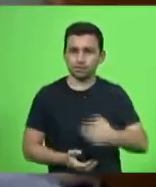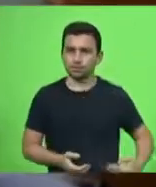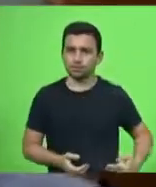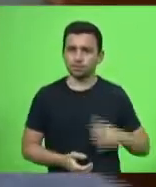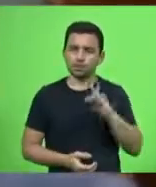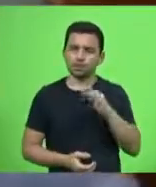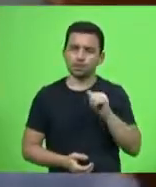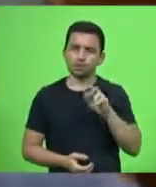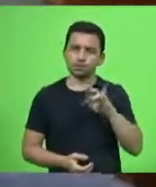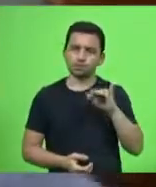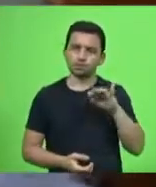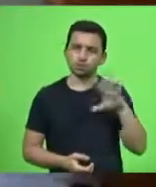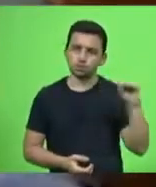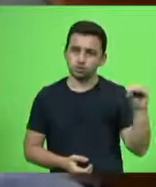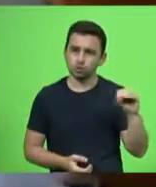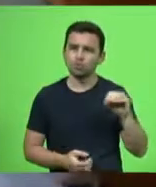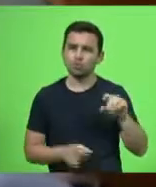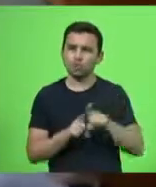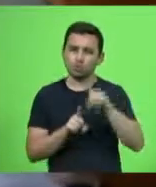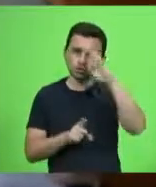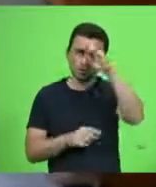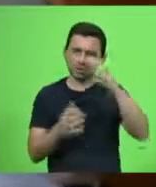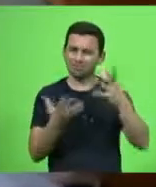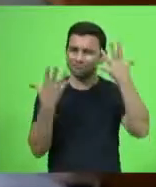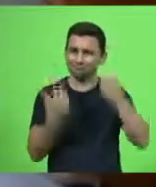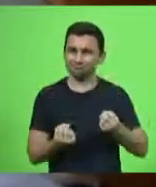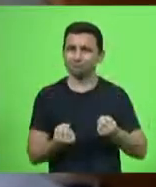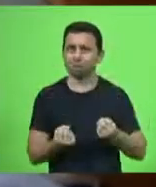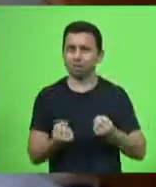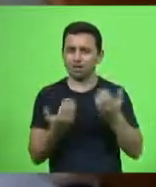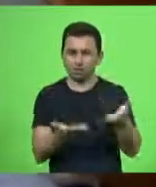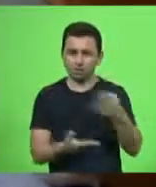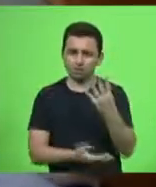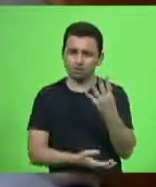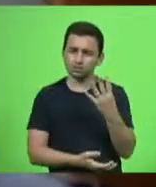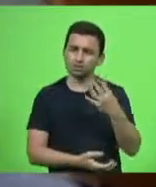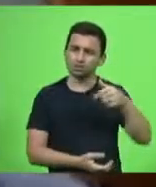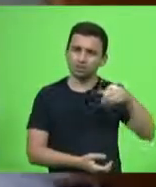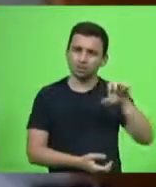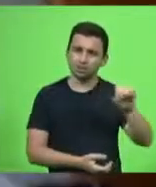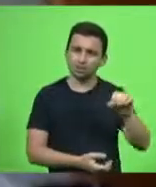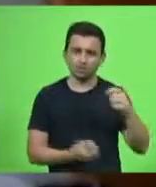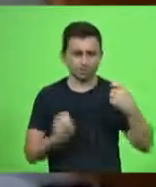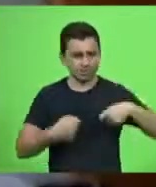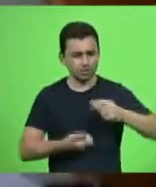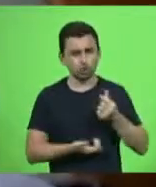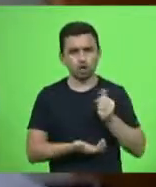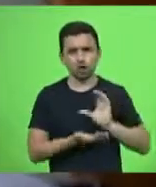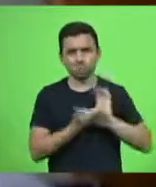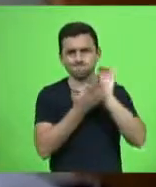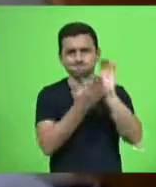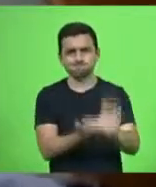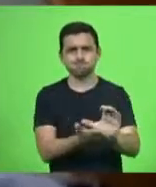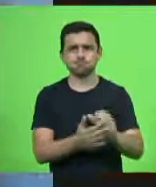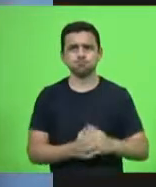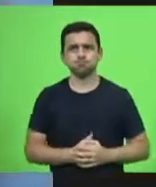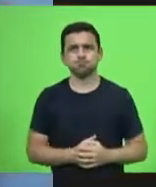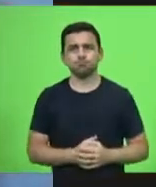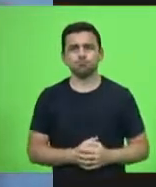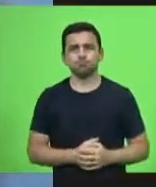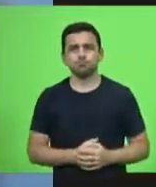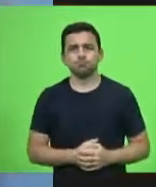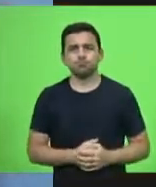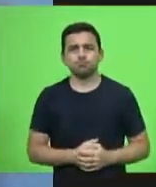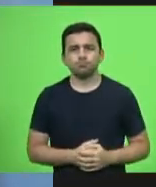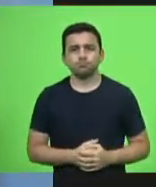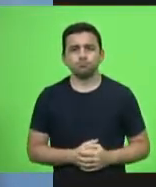Bolsonaro assumam essa 470 de uma vez como prioridade e botem dinheiro aqui. Não fique mola